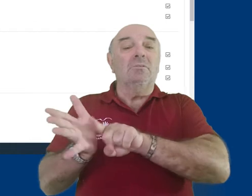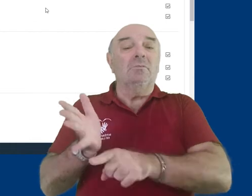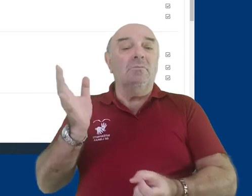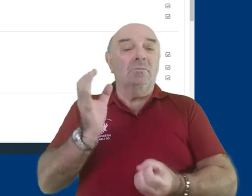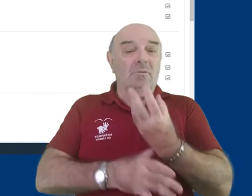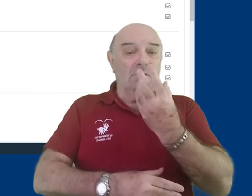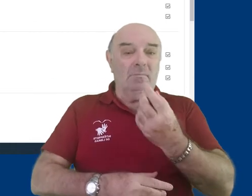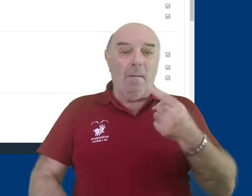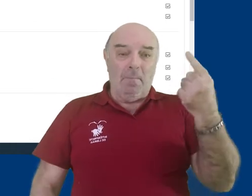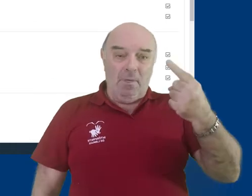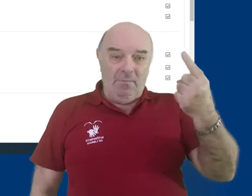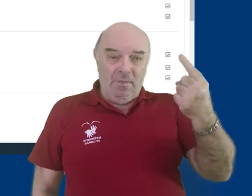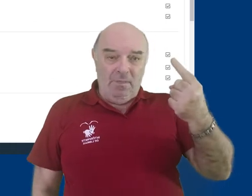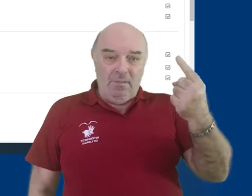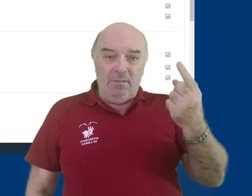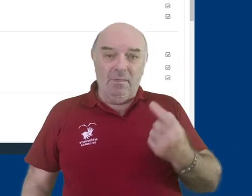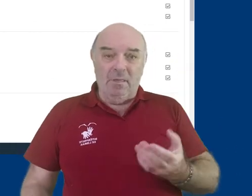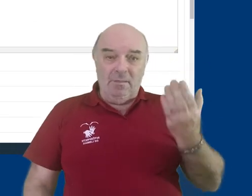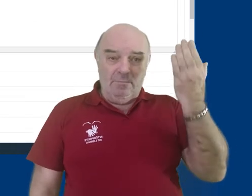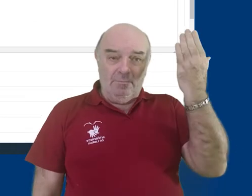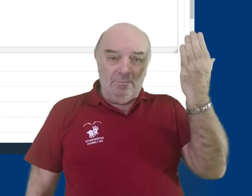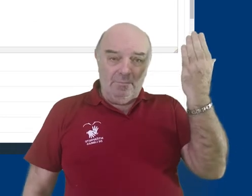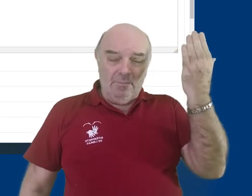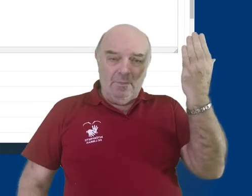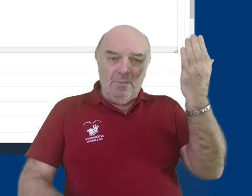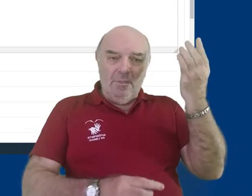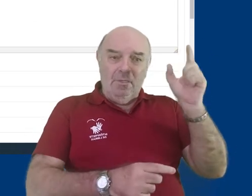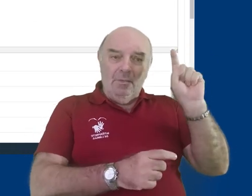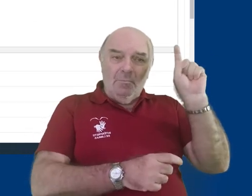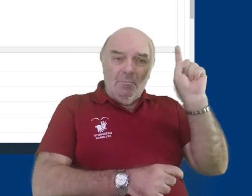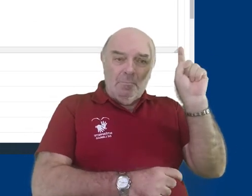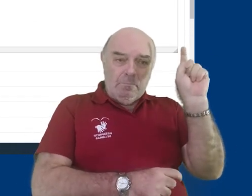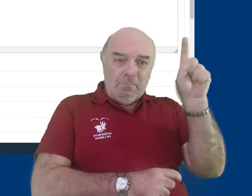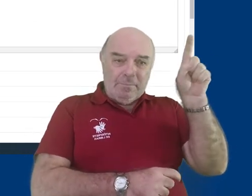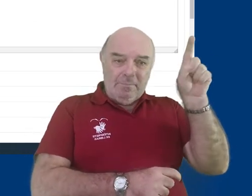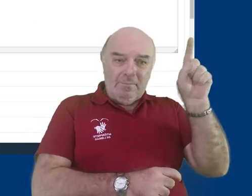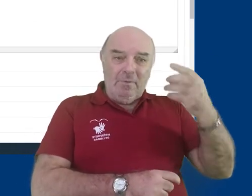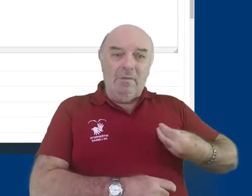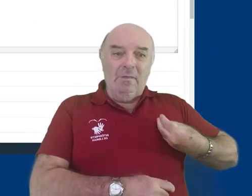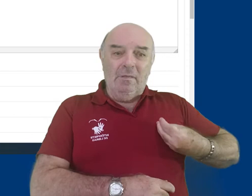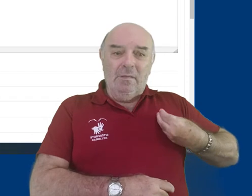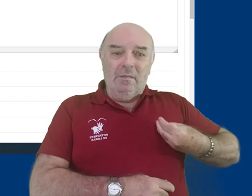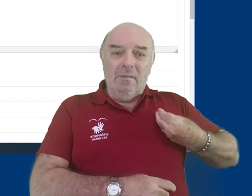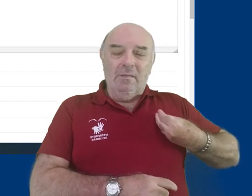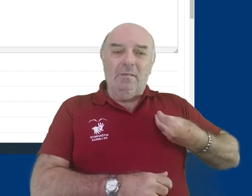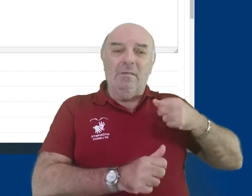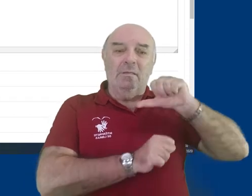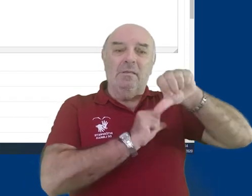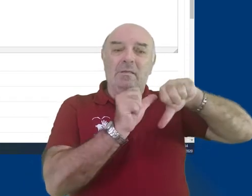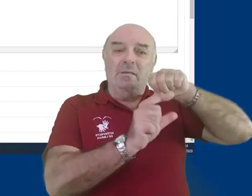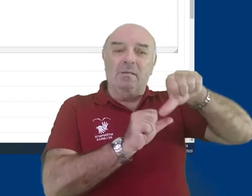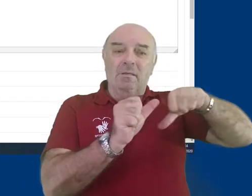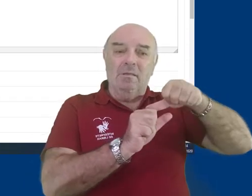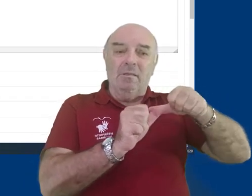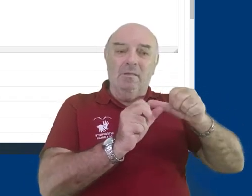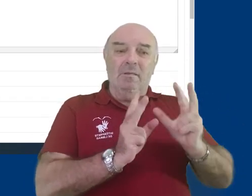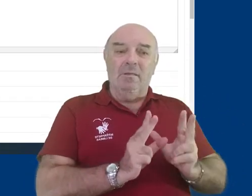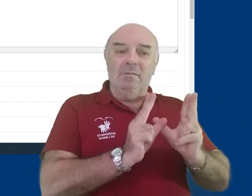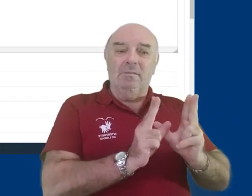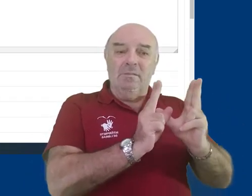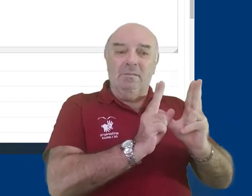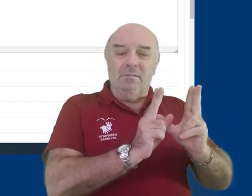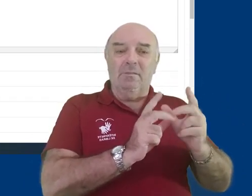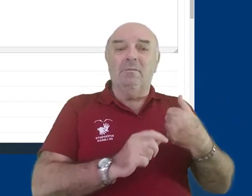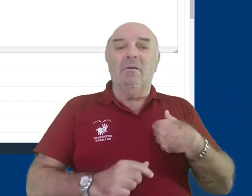a primeira coisa que fazemos é ativar a edição. A primeira seção relevante para a criação do nosso questionário é a seção